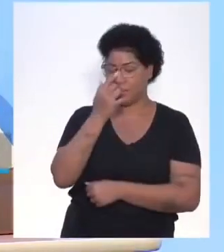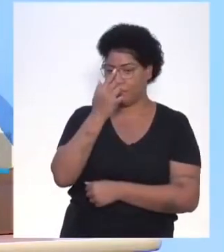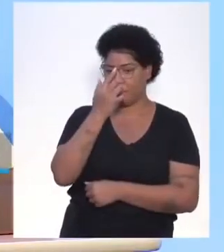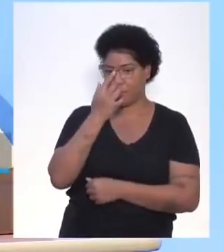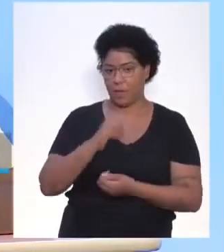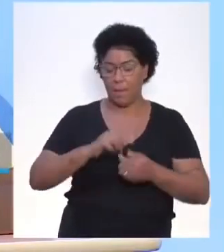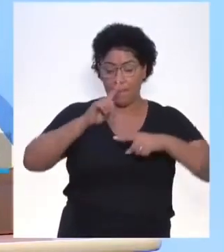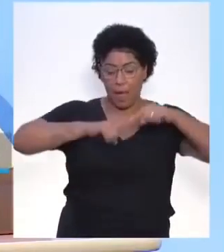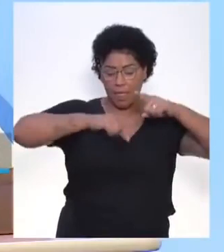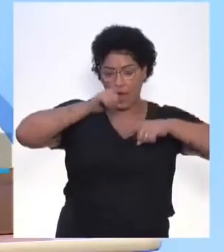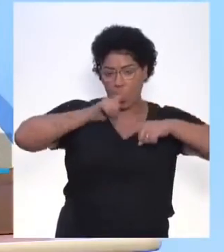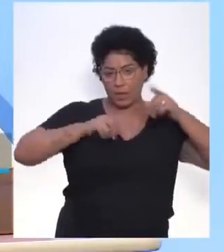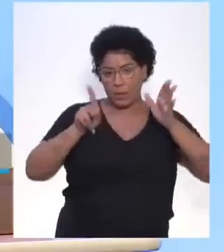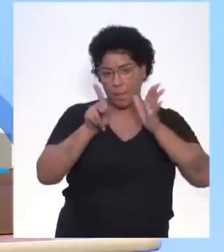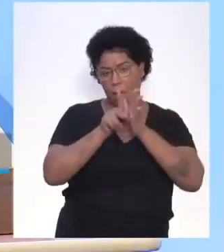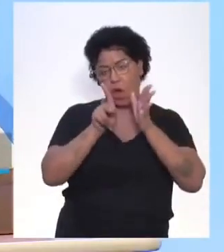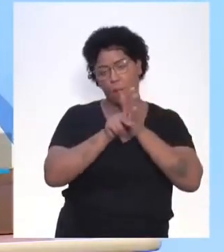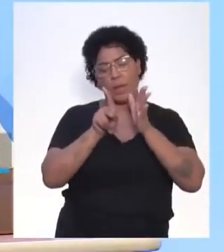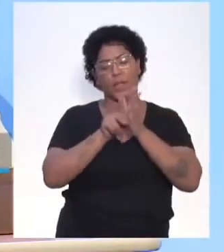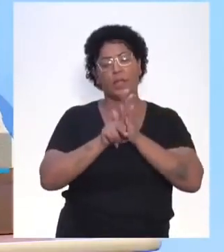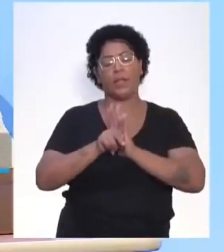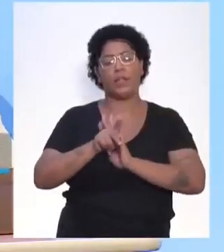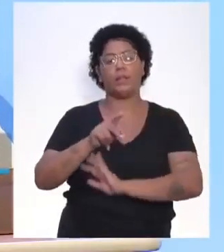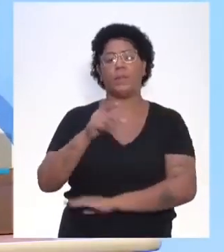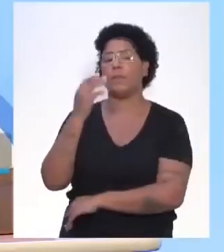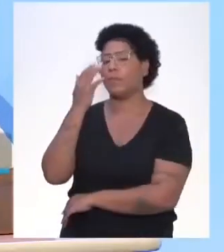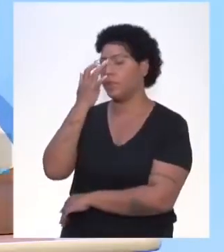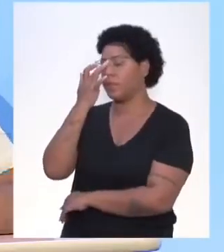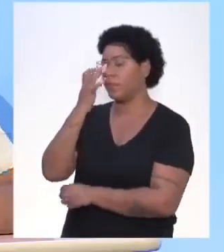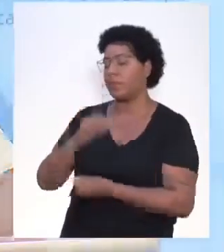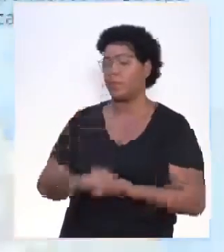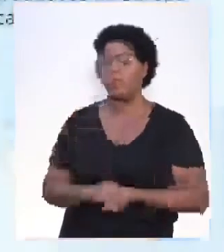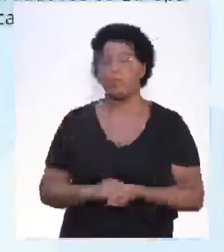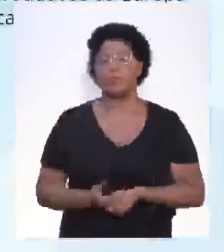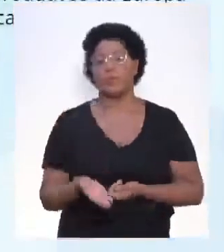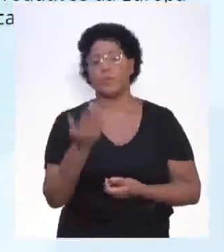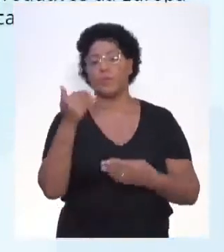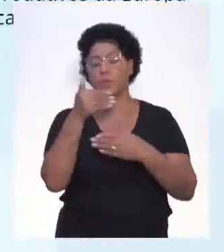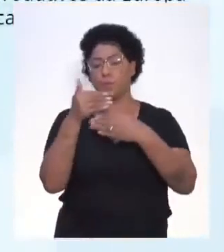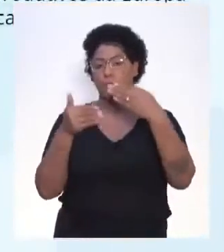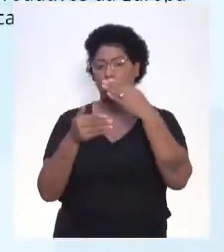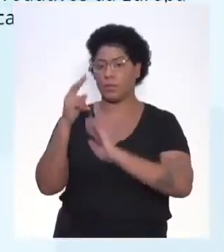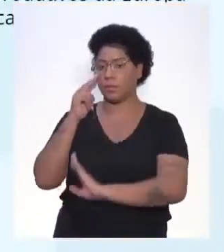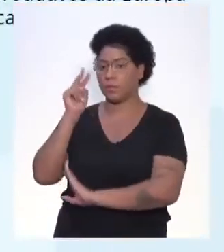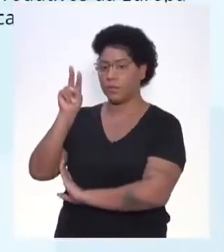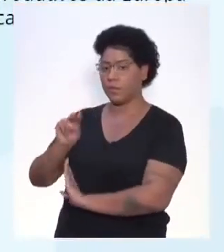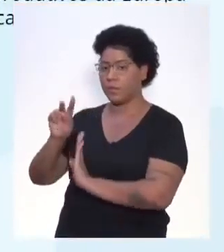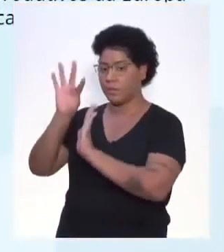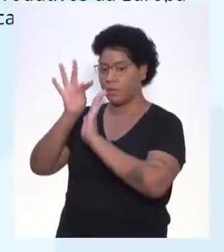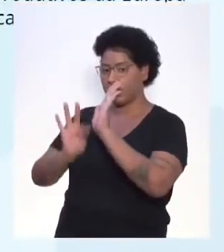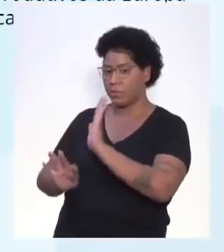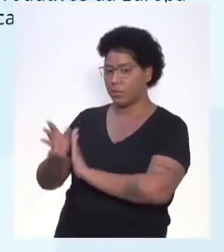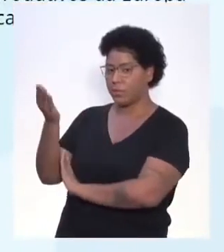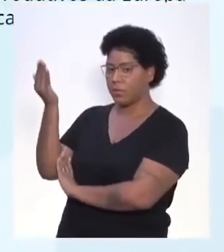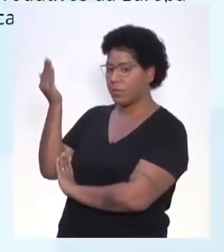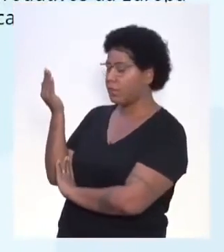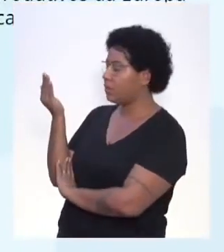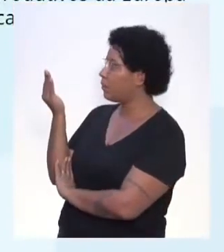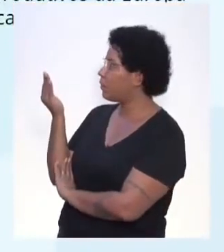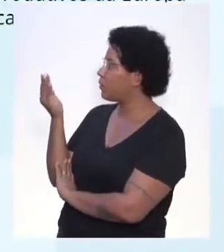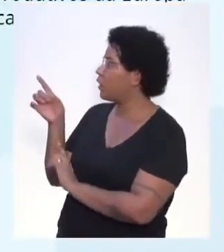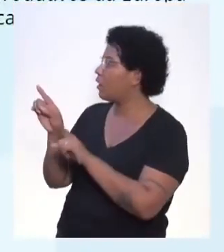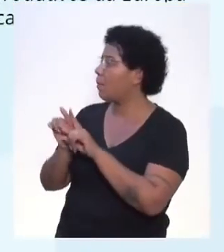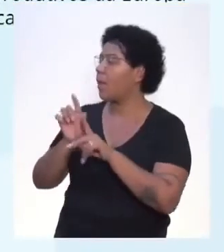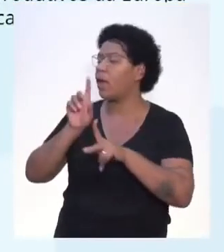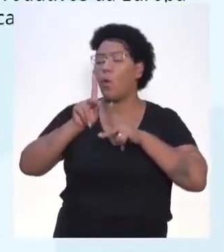matérias-primas, certo? Vamos voltar lá na nossa tela para a gente ver os demais fatores aí do contexto. Aumento